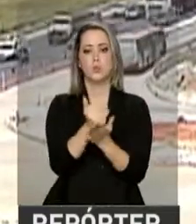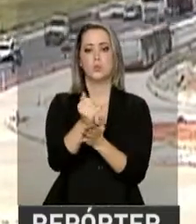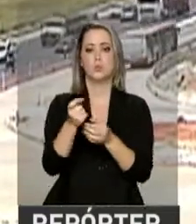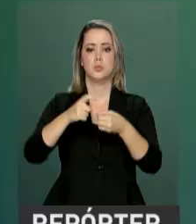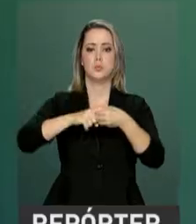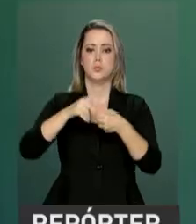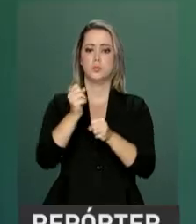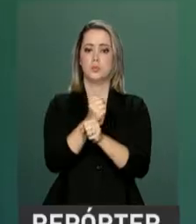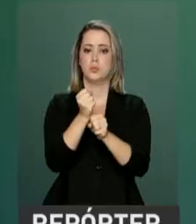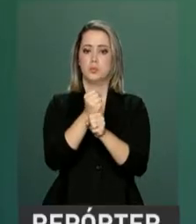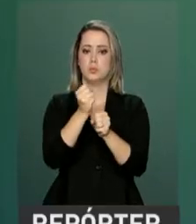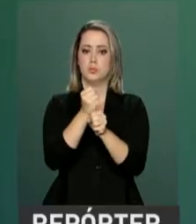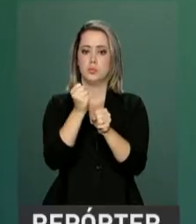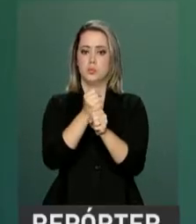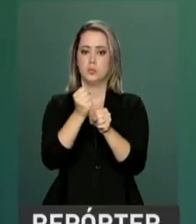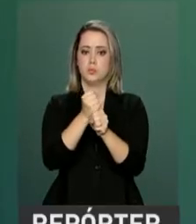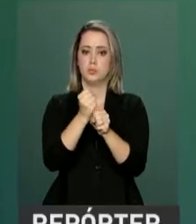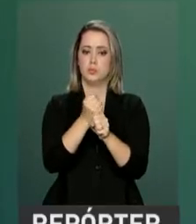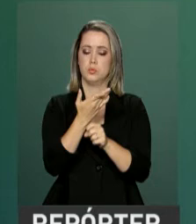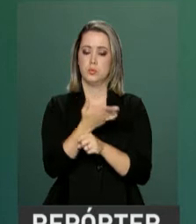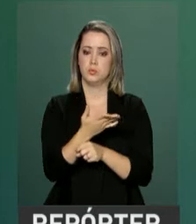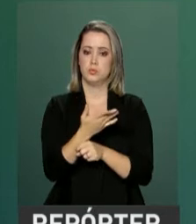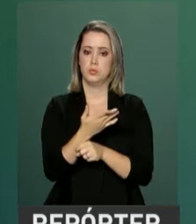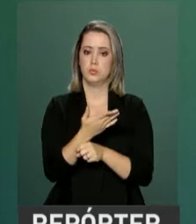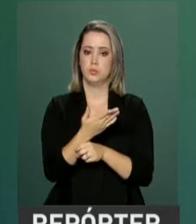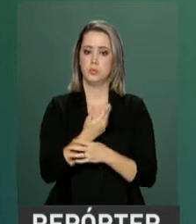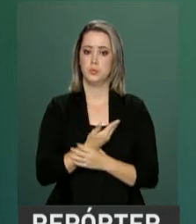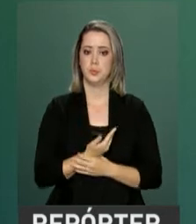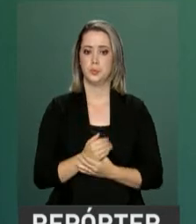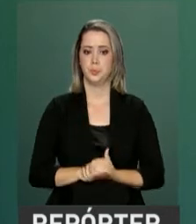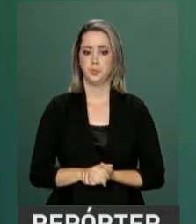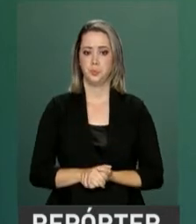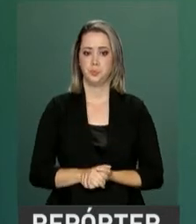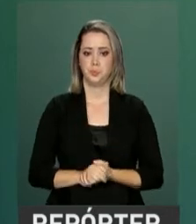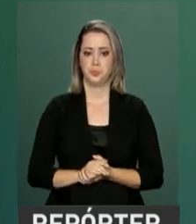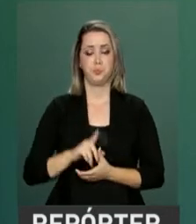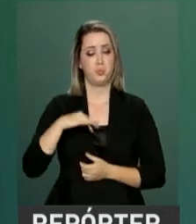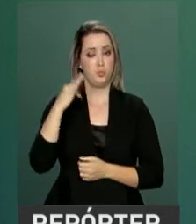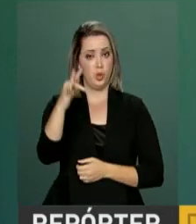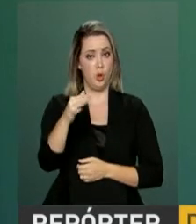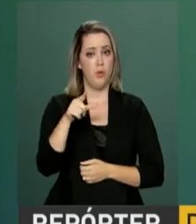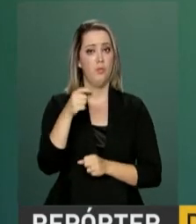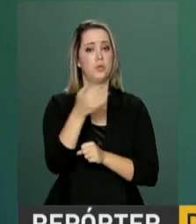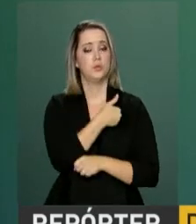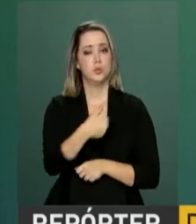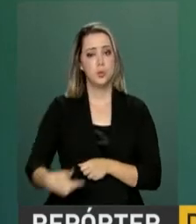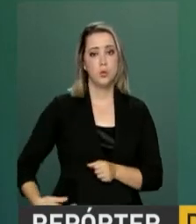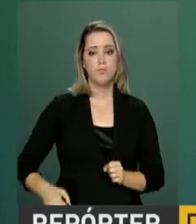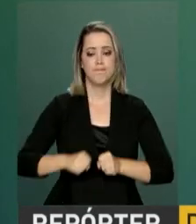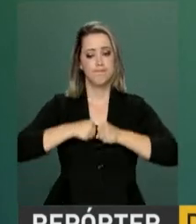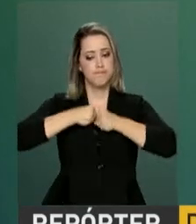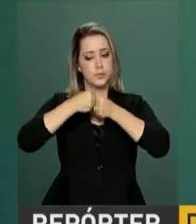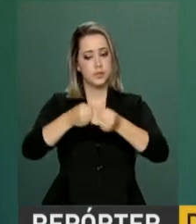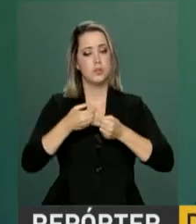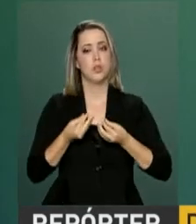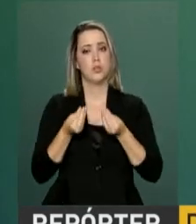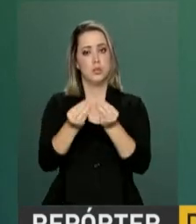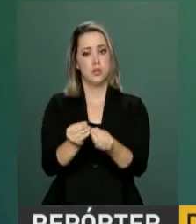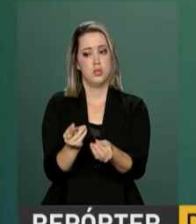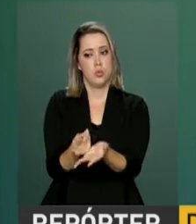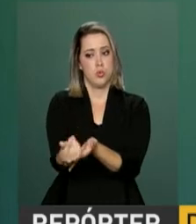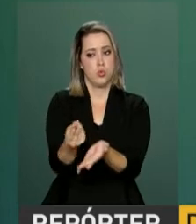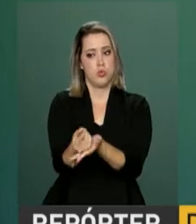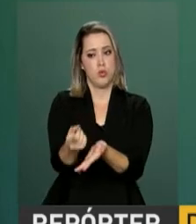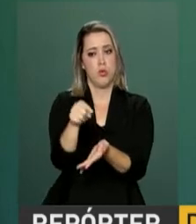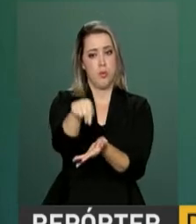ser retomadas. Para que, nos próximos anos, o governo faça um esforço concentrado, garantindo